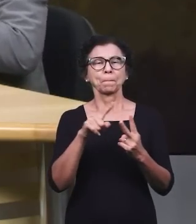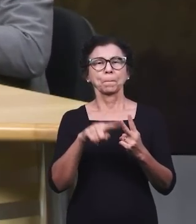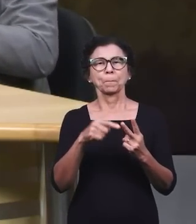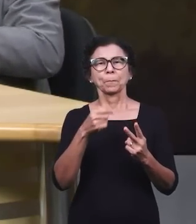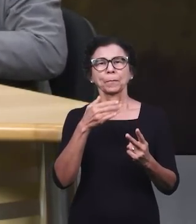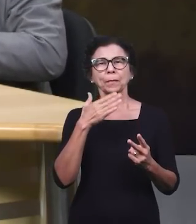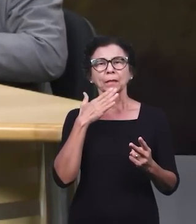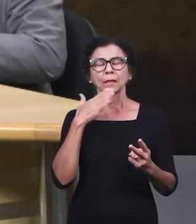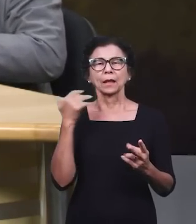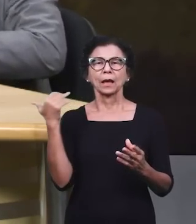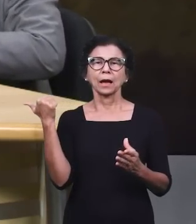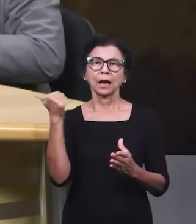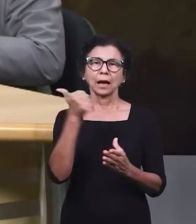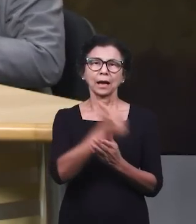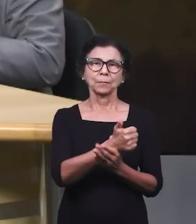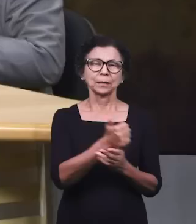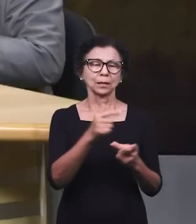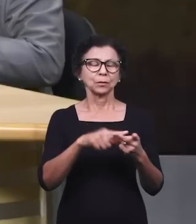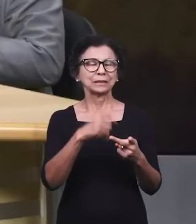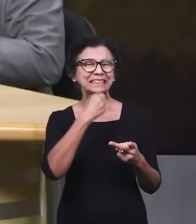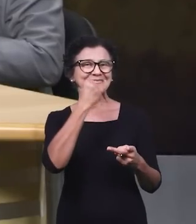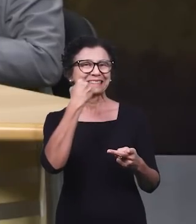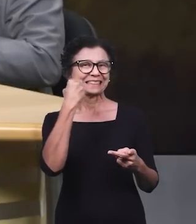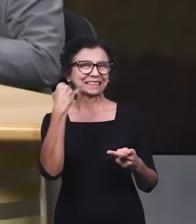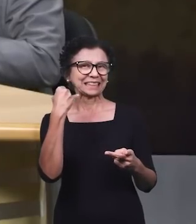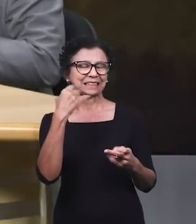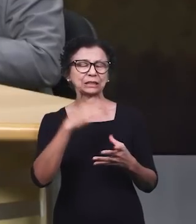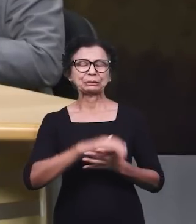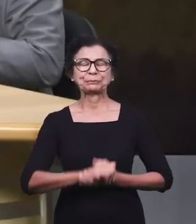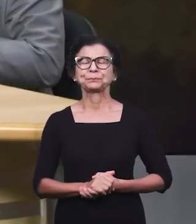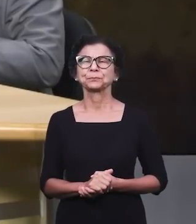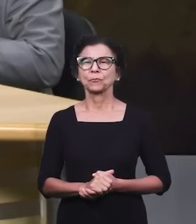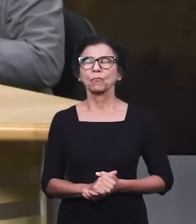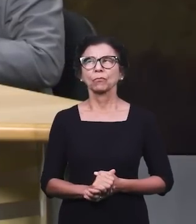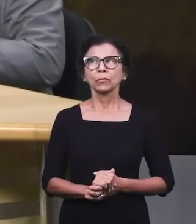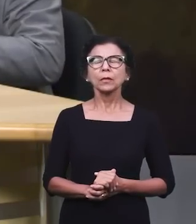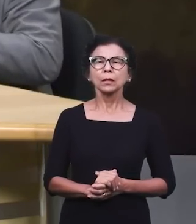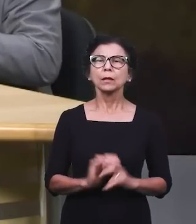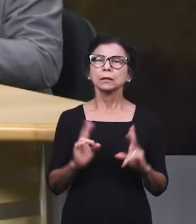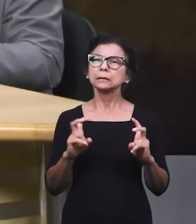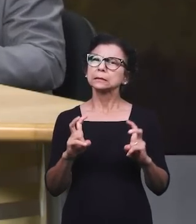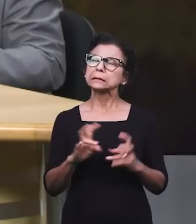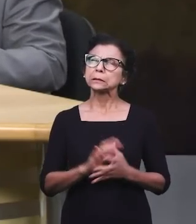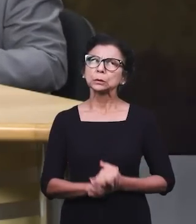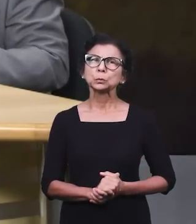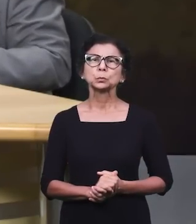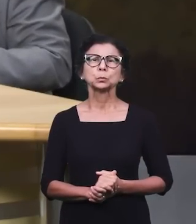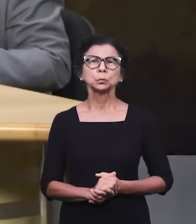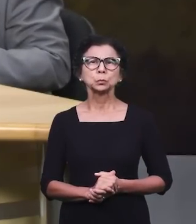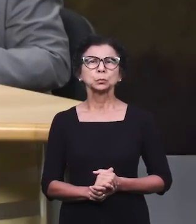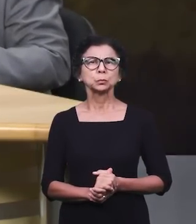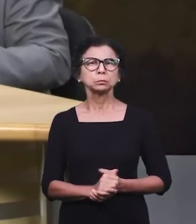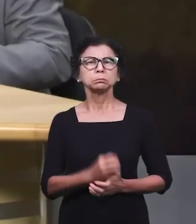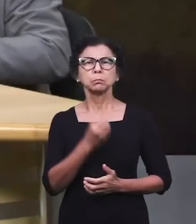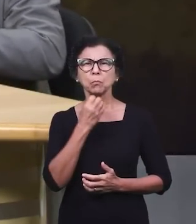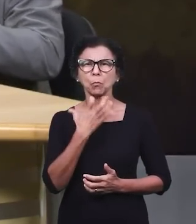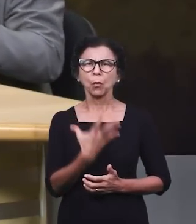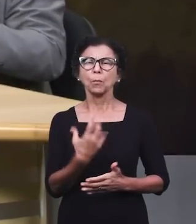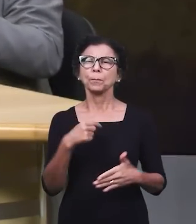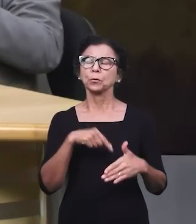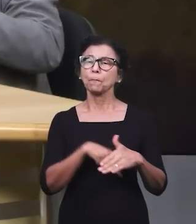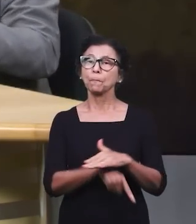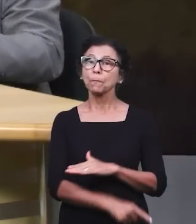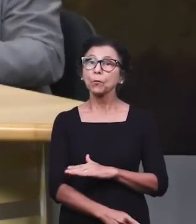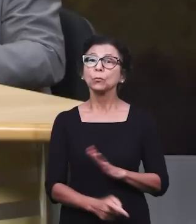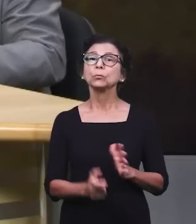nós conversávamos antes de entrar no ar aqui sobre esse tema, que é um tema extremamente rico, né? Dá para fazer vários